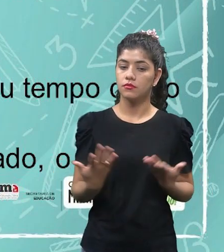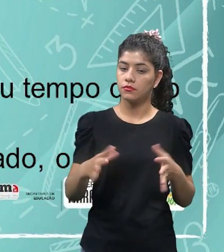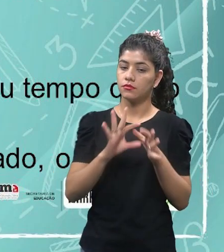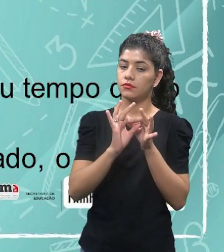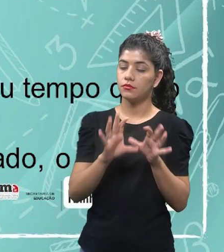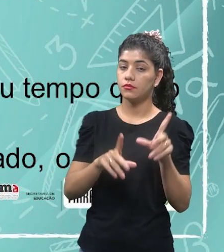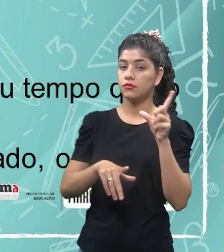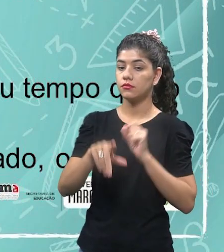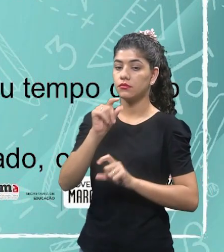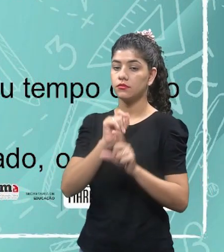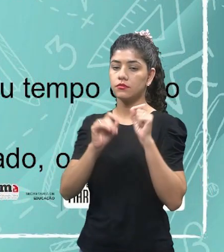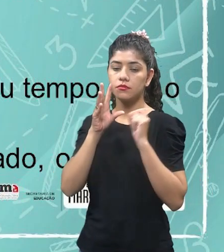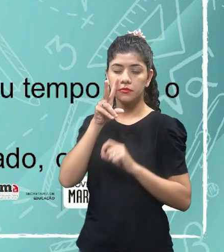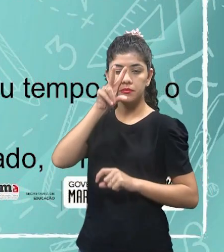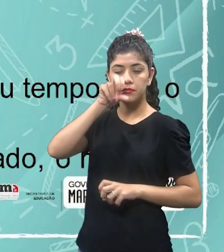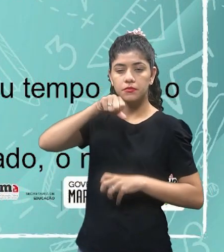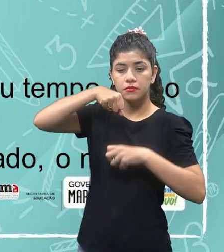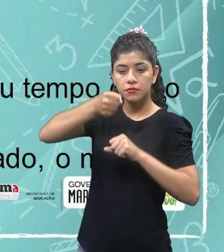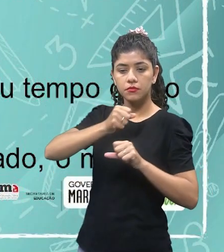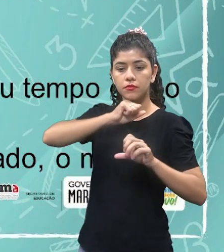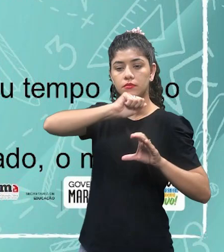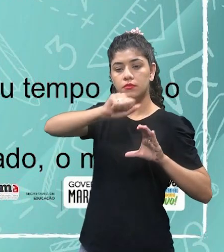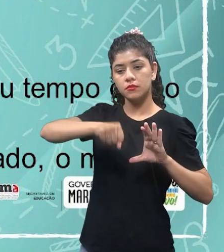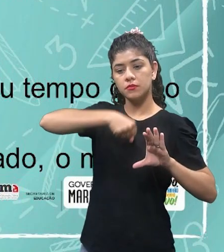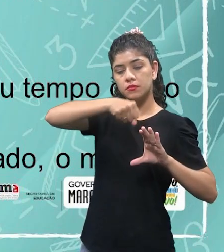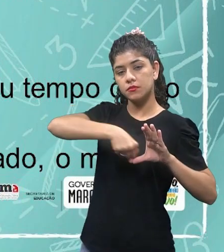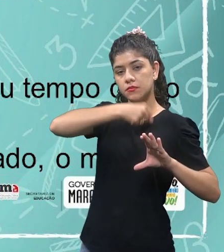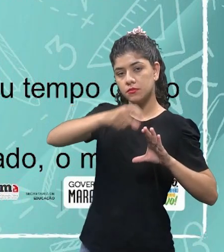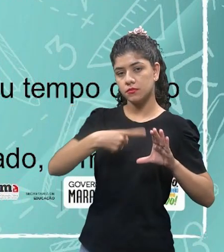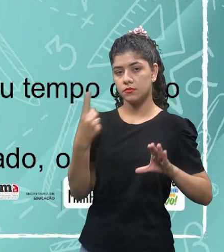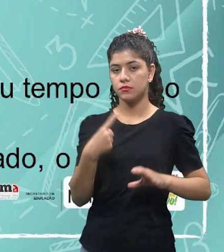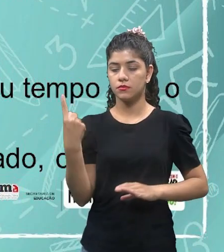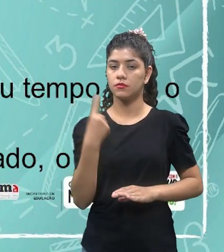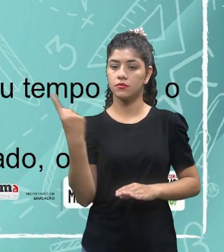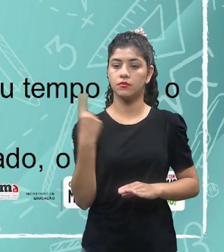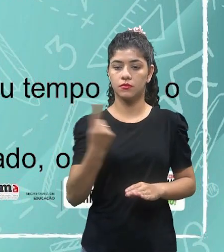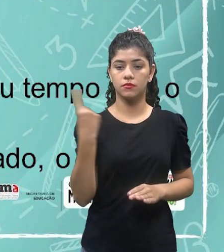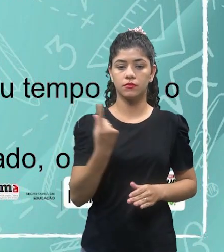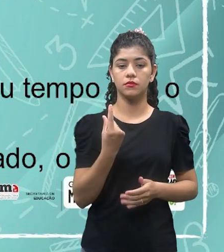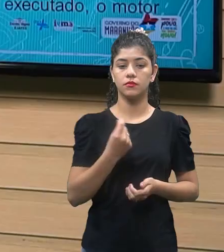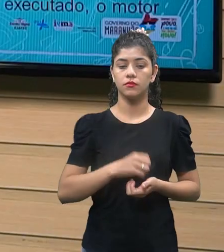Permite escolher a força com que o motor irá girar.